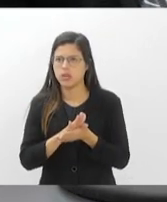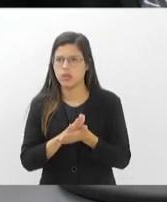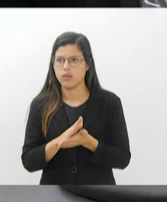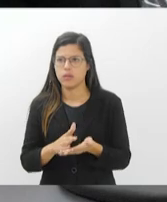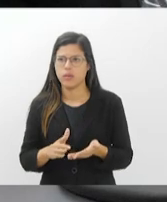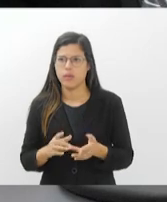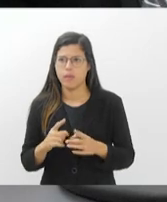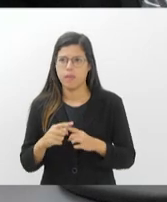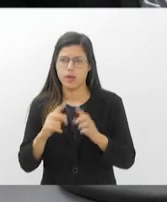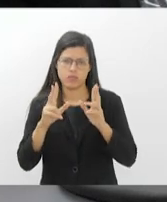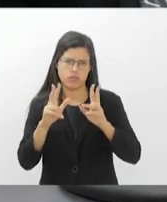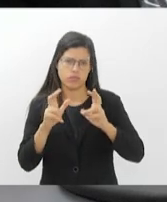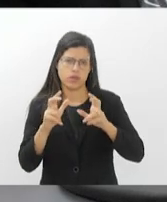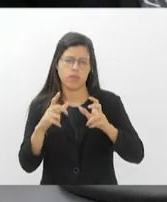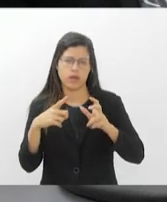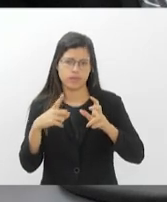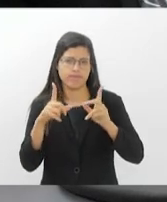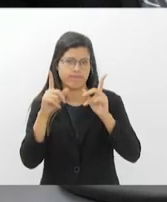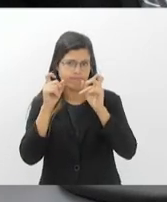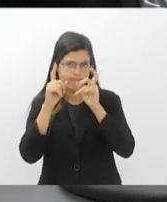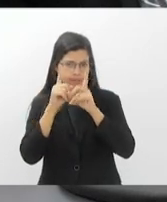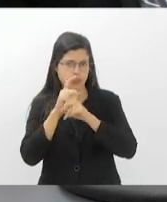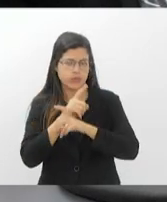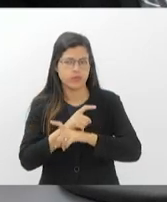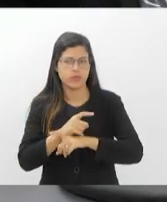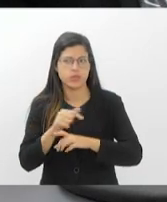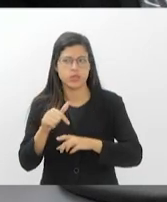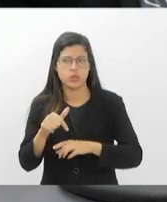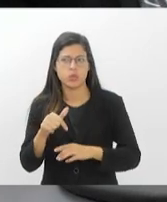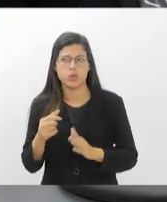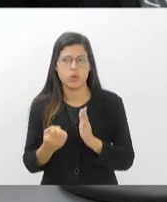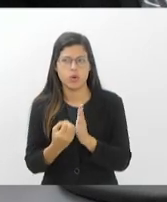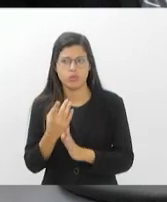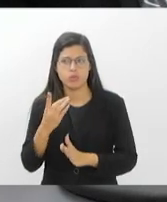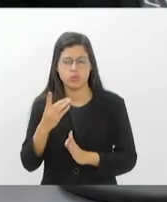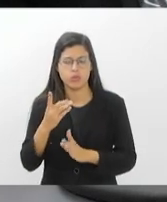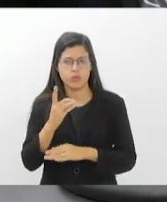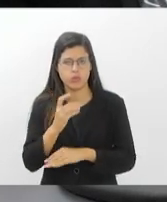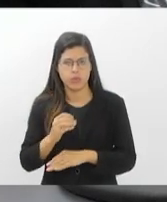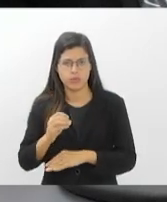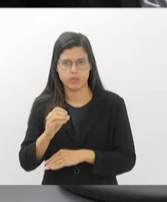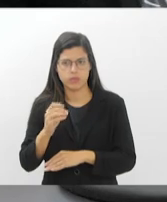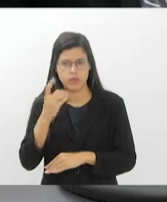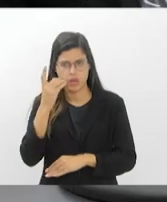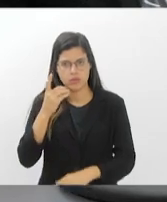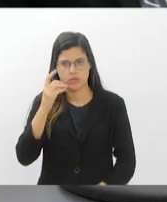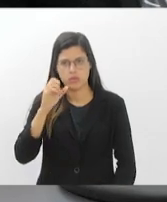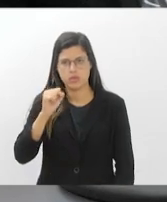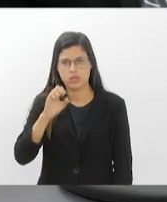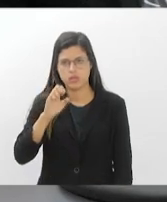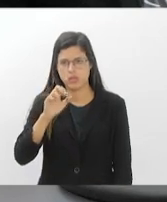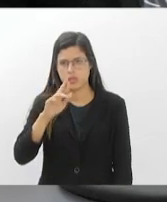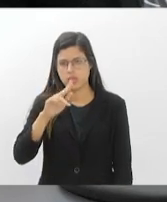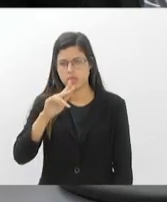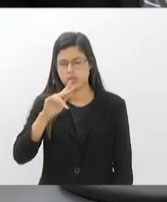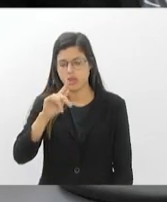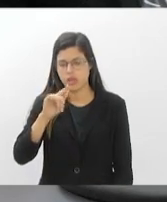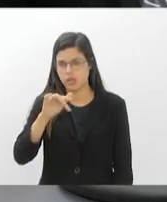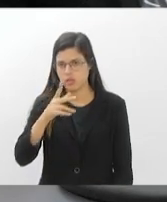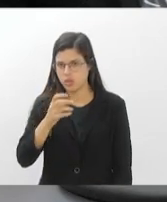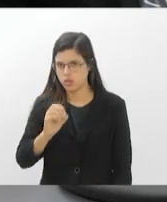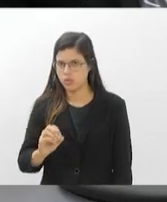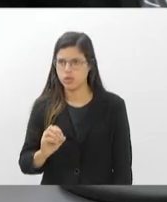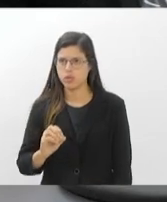em torno de algumas polêmicas, o autor, o deputado Dr. Serginho, fez e pede a inclusão justamente nesse momento em que